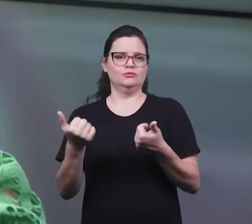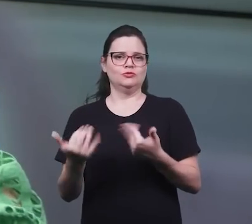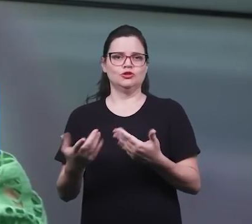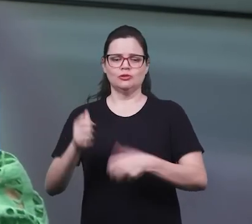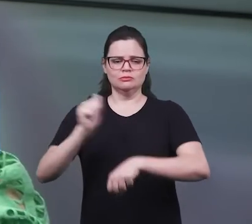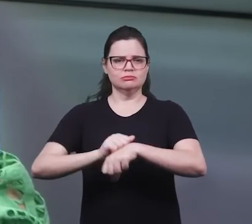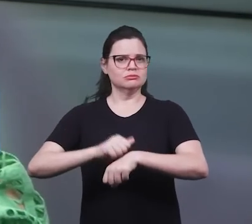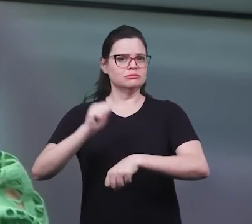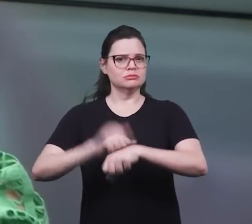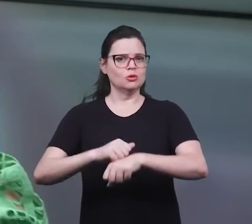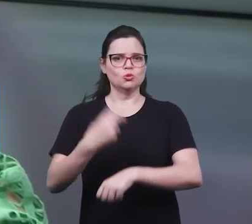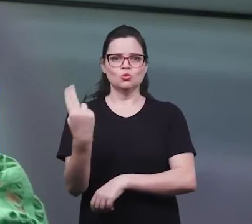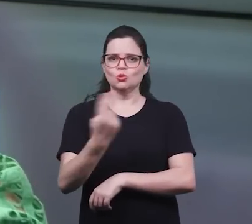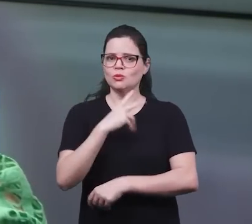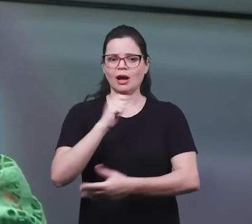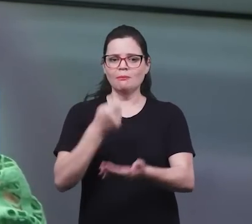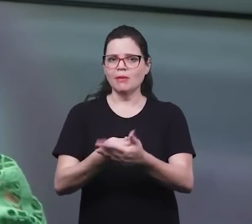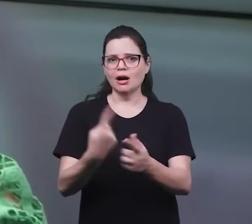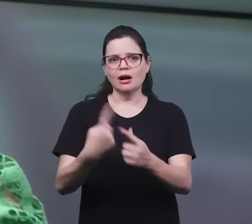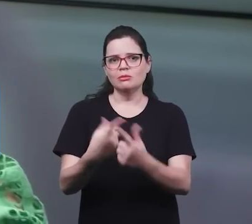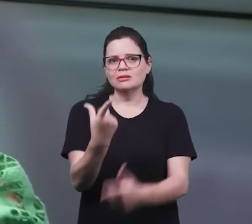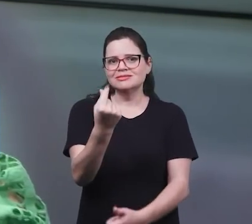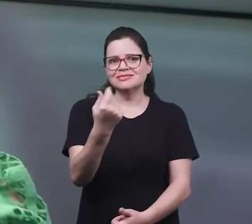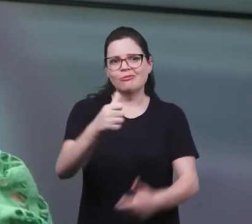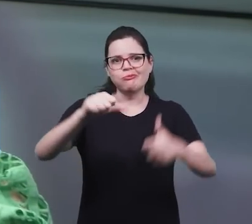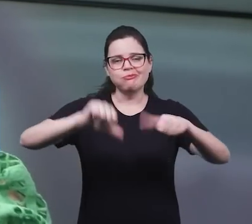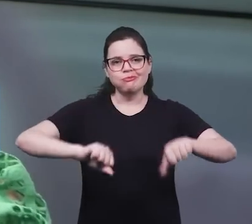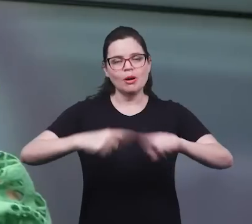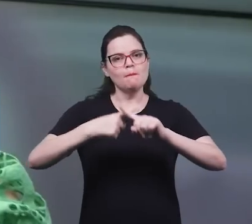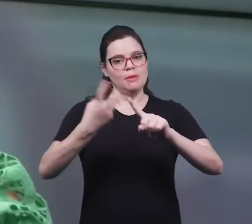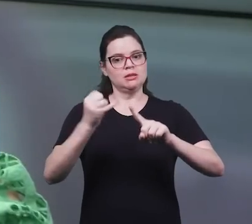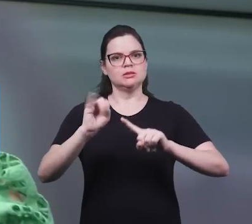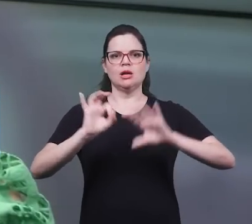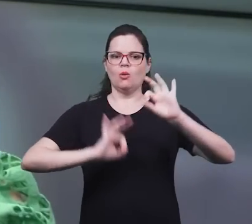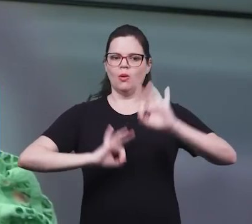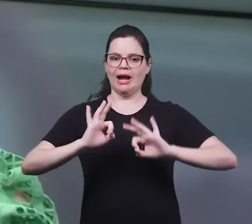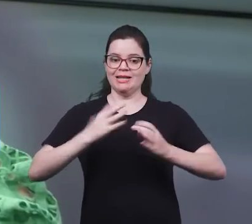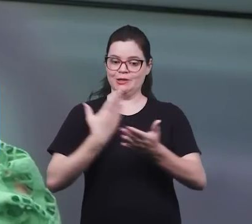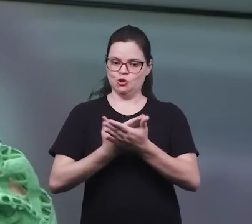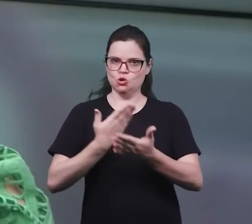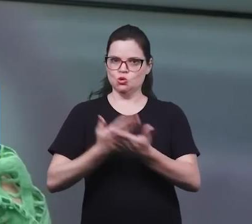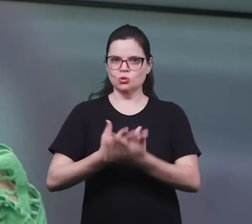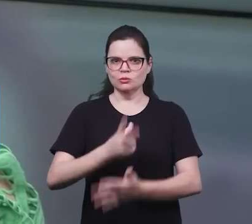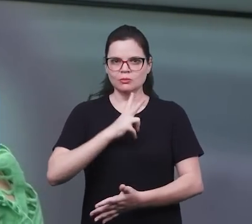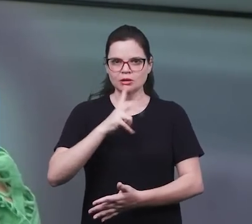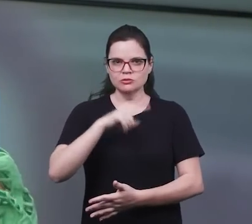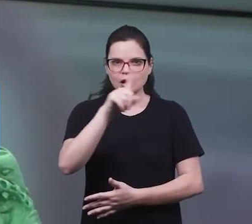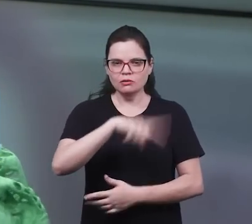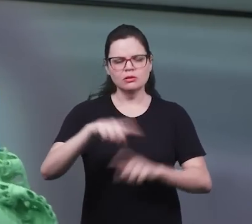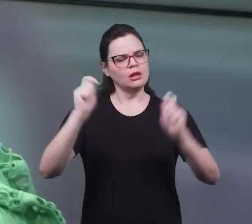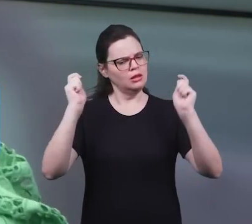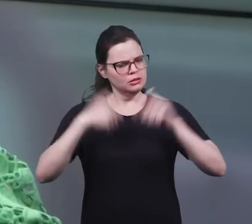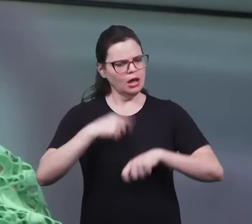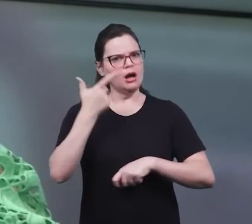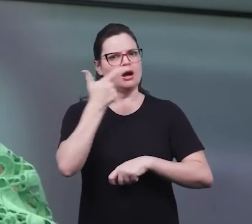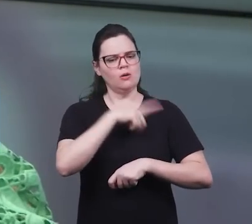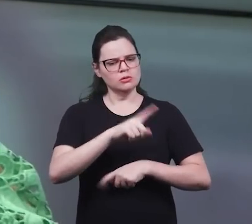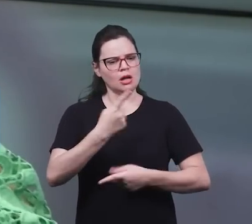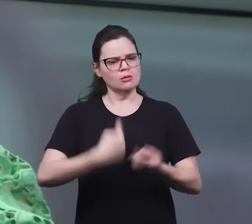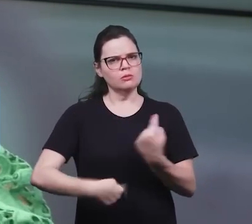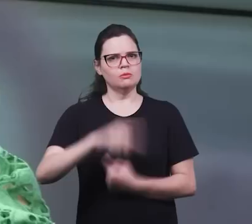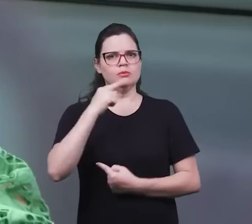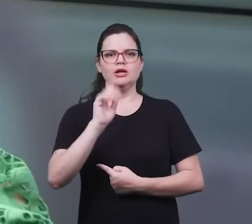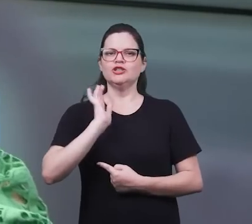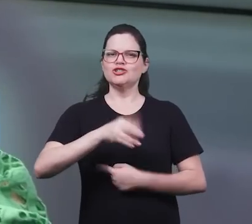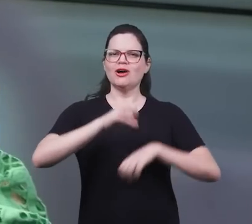pagar um cursinho particular, mas que se tiver uma organização de estudos, e nós já ensinamos isso em tantos episódios anteriores